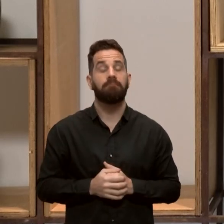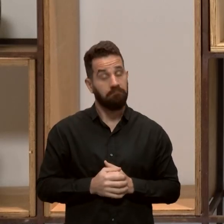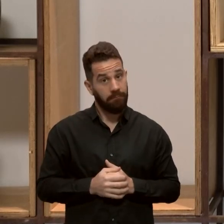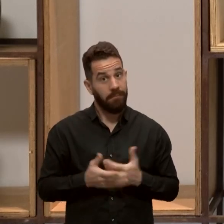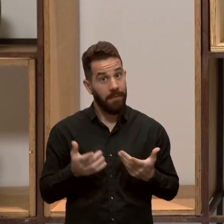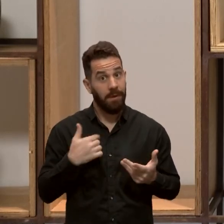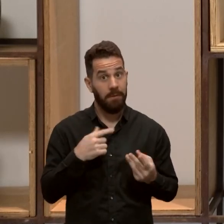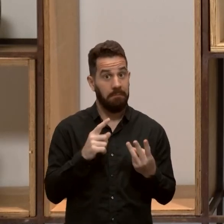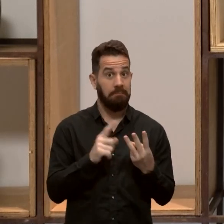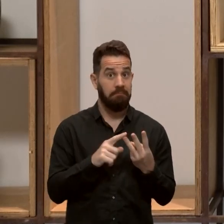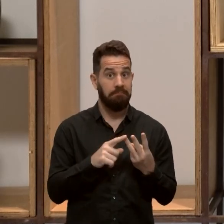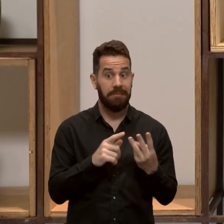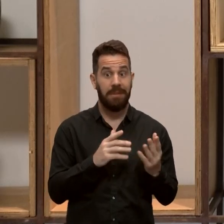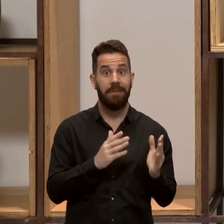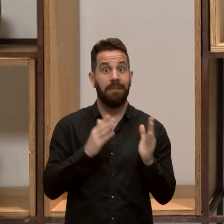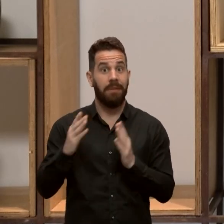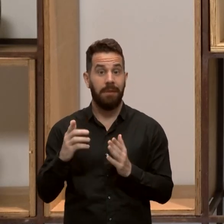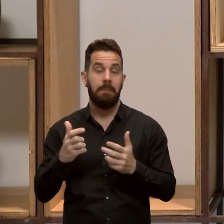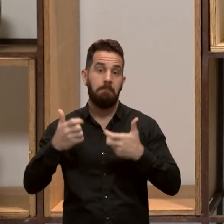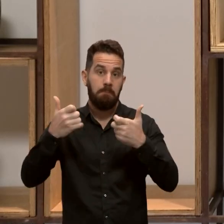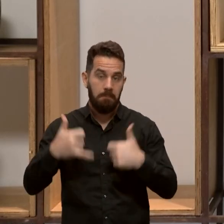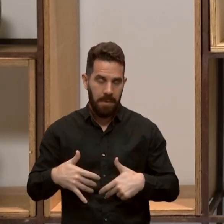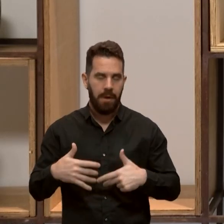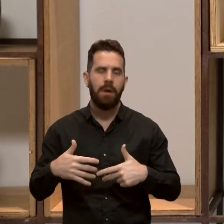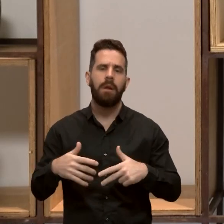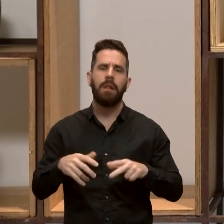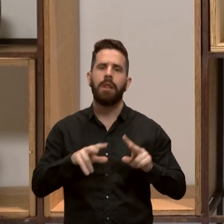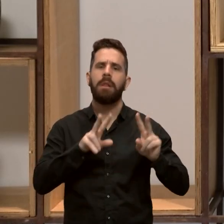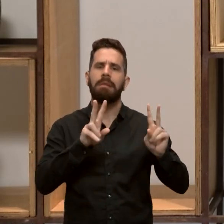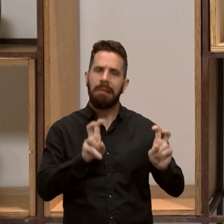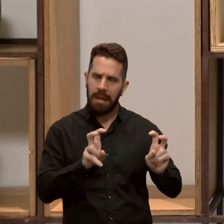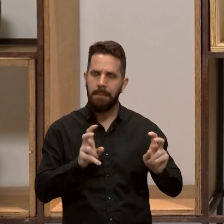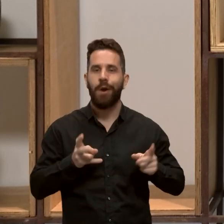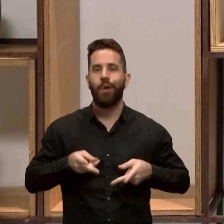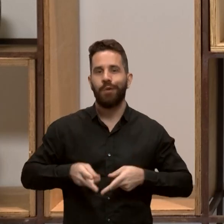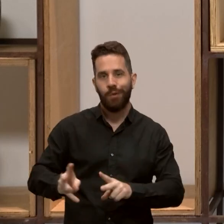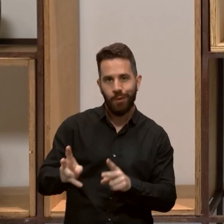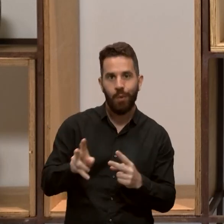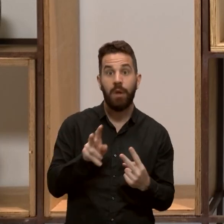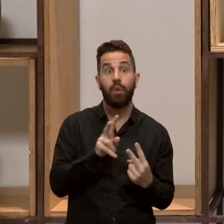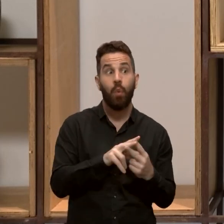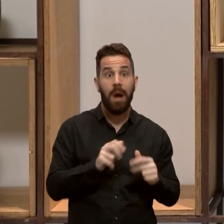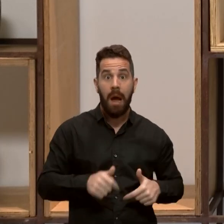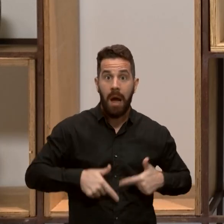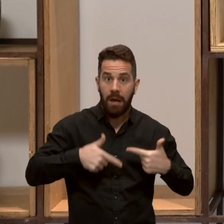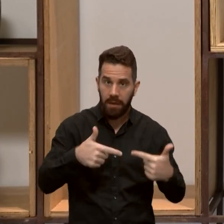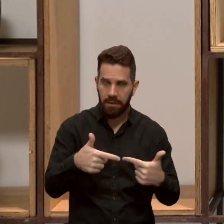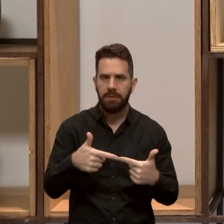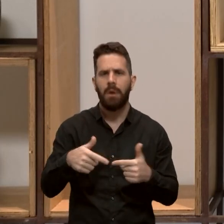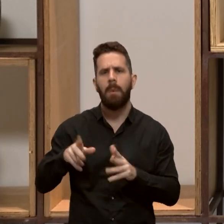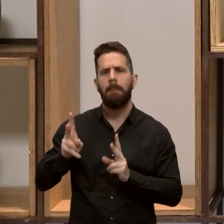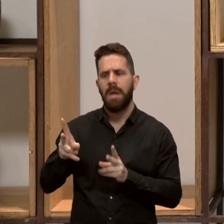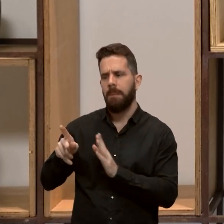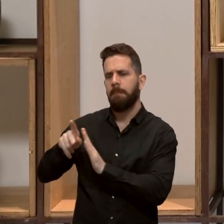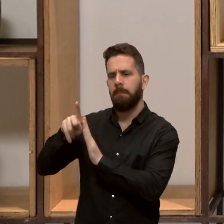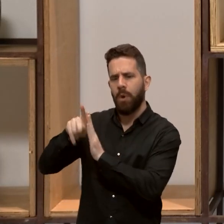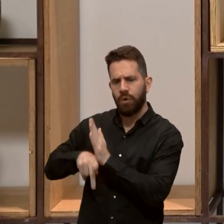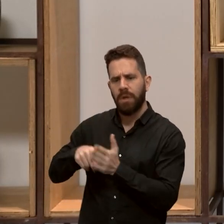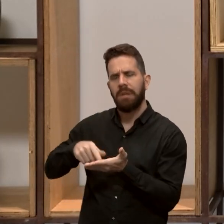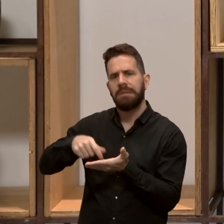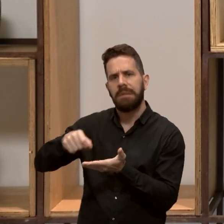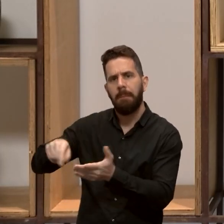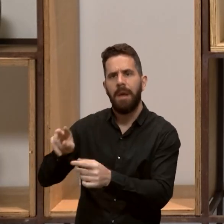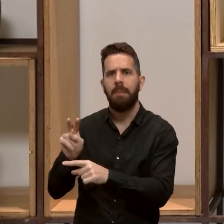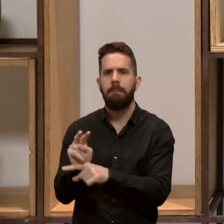adiantei, no próximo bloco a gente fala um pouquinho mais das duas ações que vão ocorrer durante essa semana, né, do projeto Sementes de